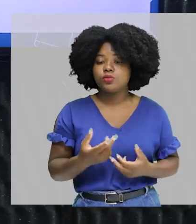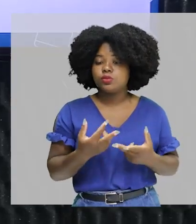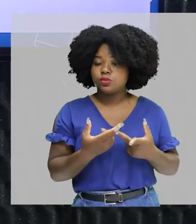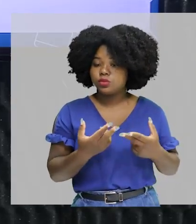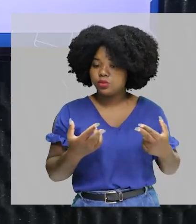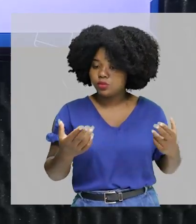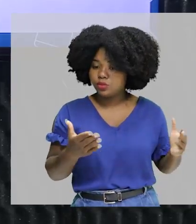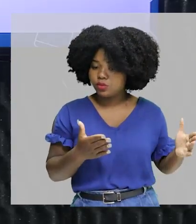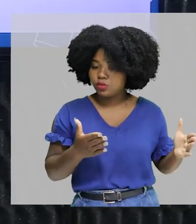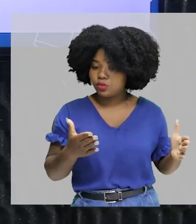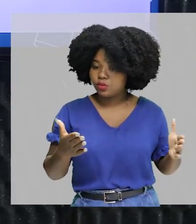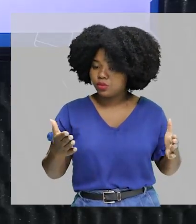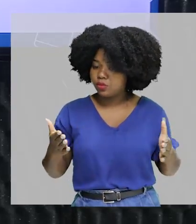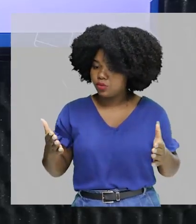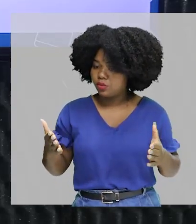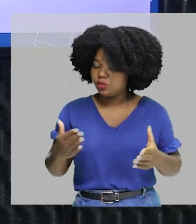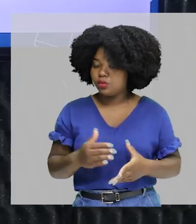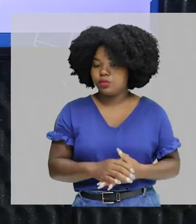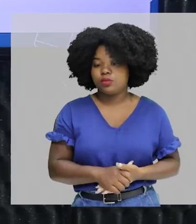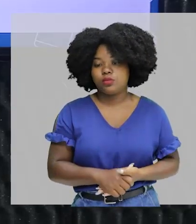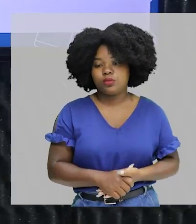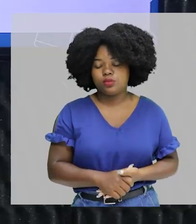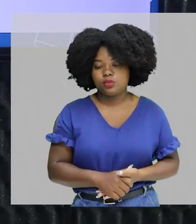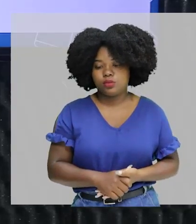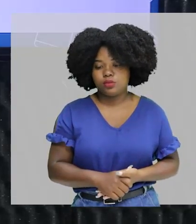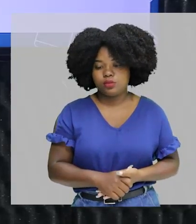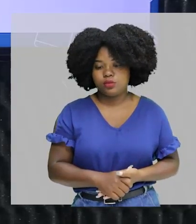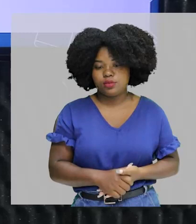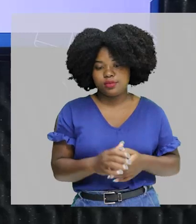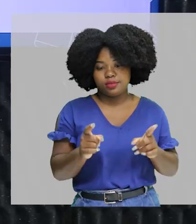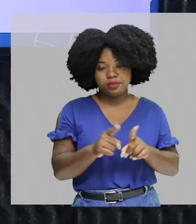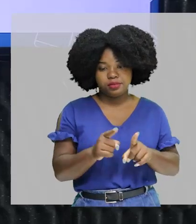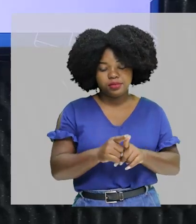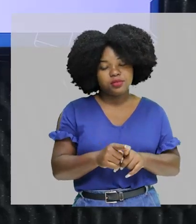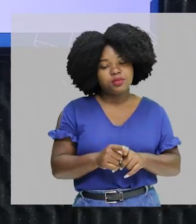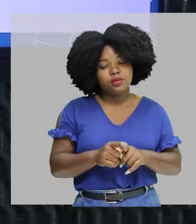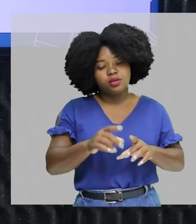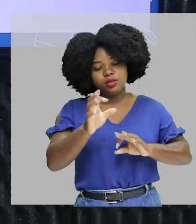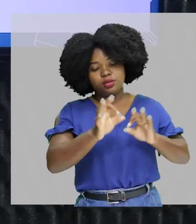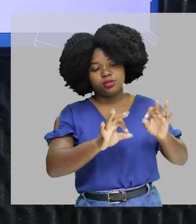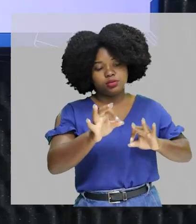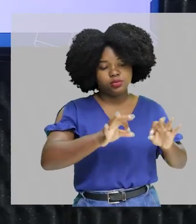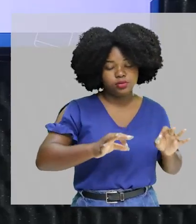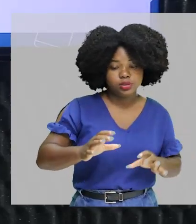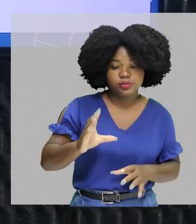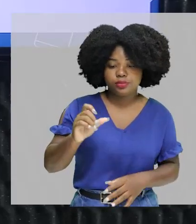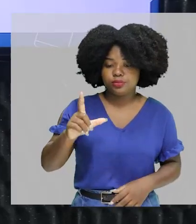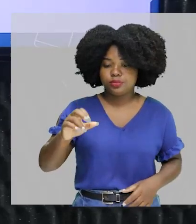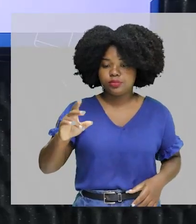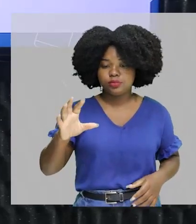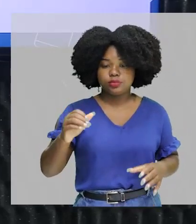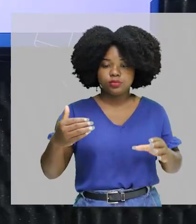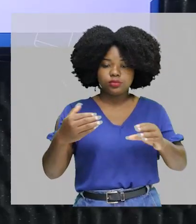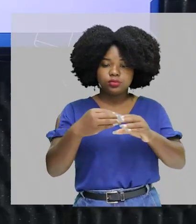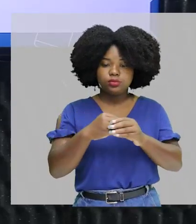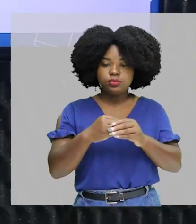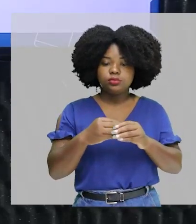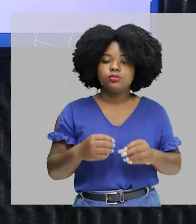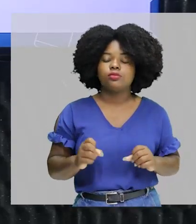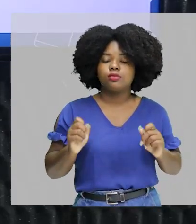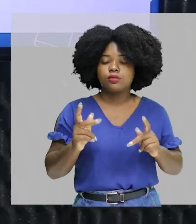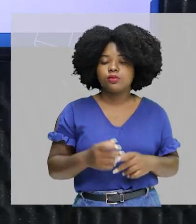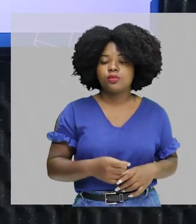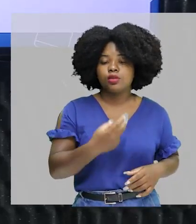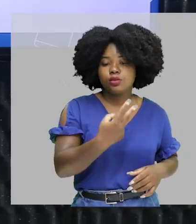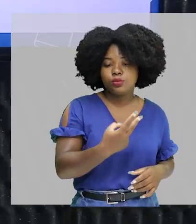vários processos de segmentação, que também nós chamamos de divisão celular. Então, uma célula se transforma em duas, duas em quatro, quatro